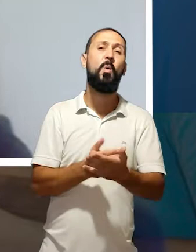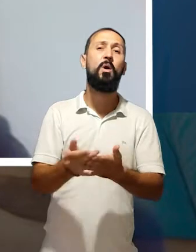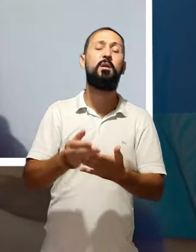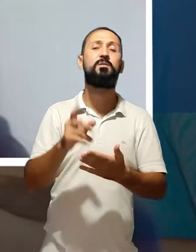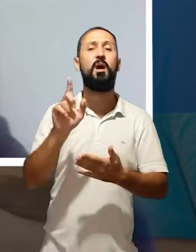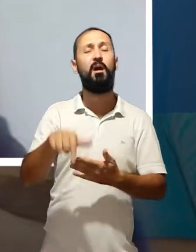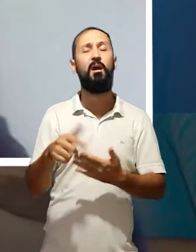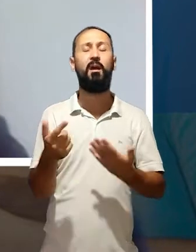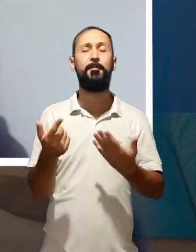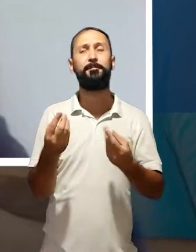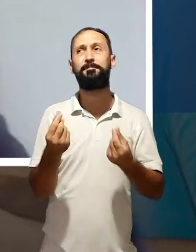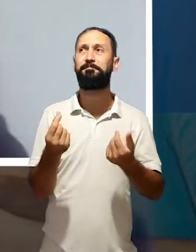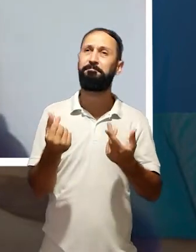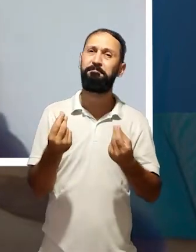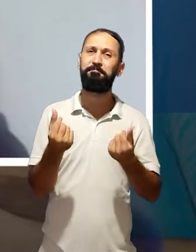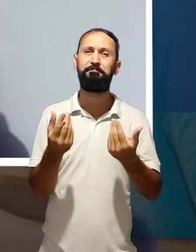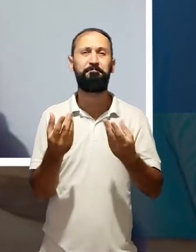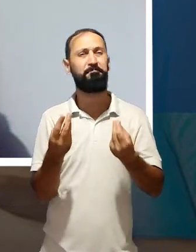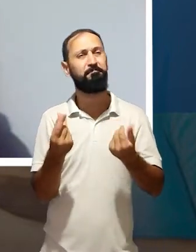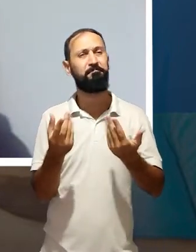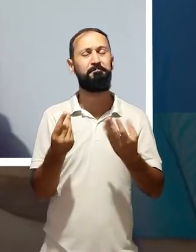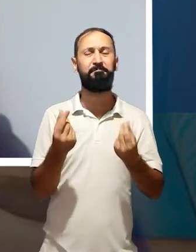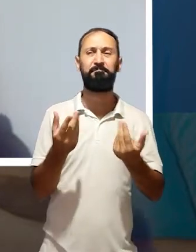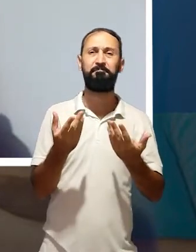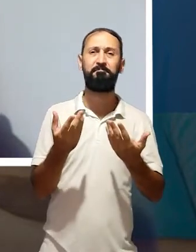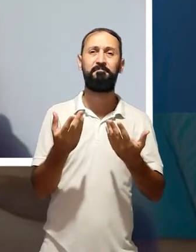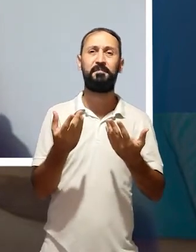origem apenas sendo uma origem